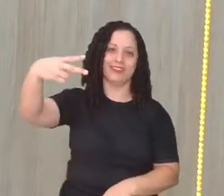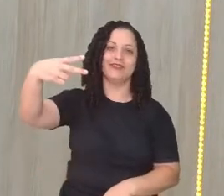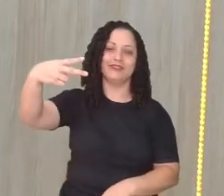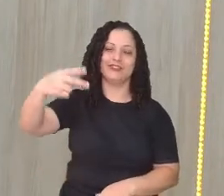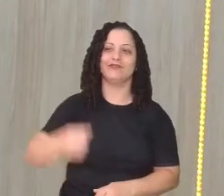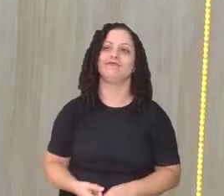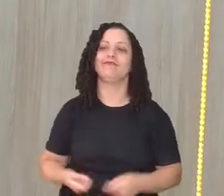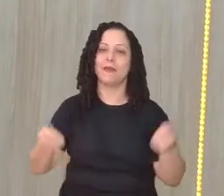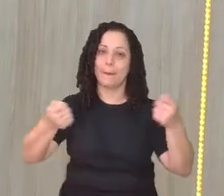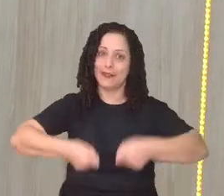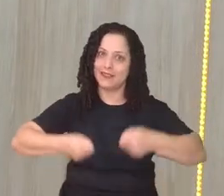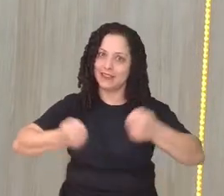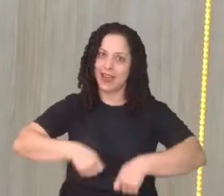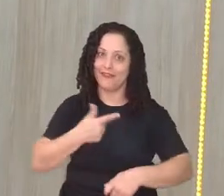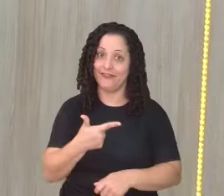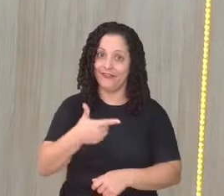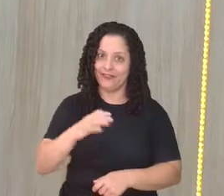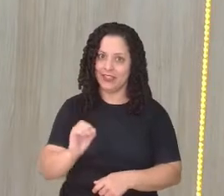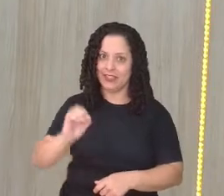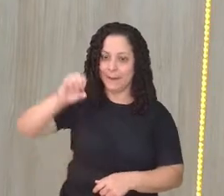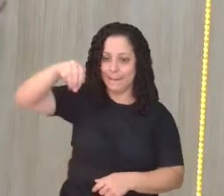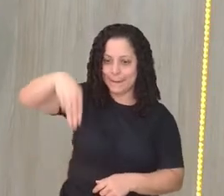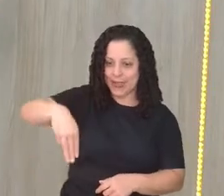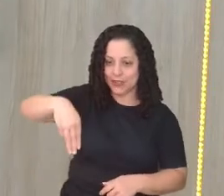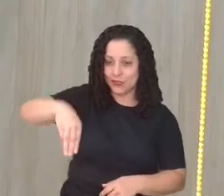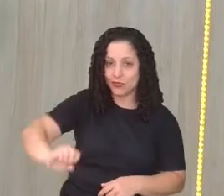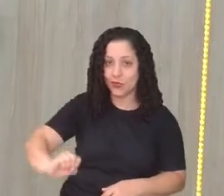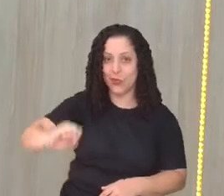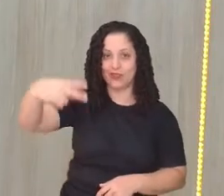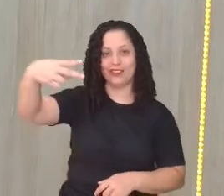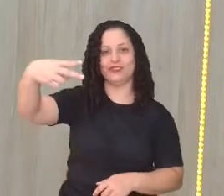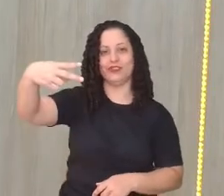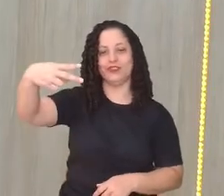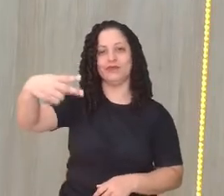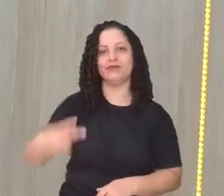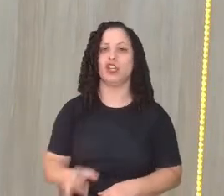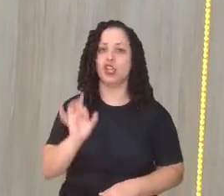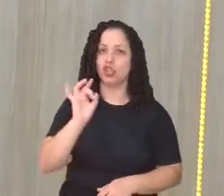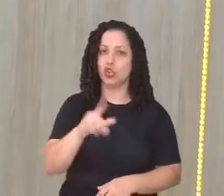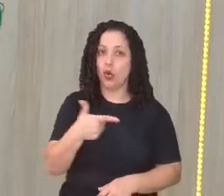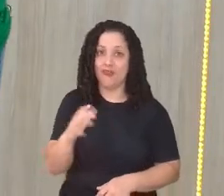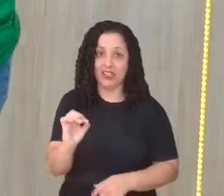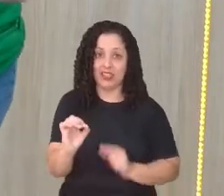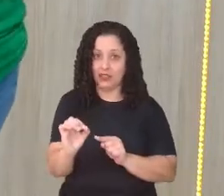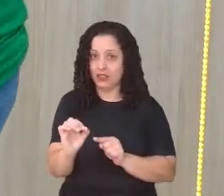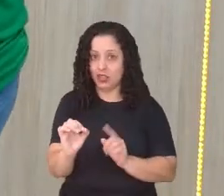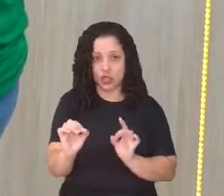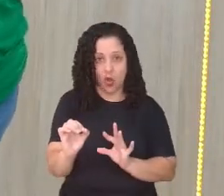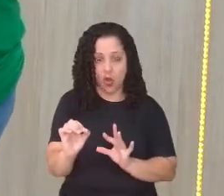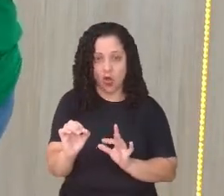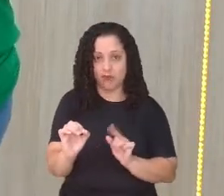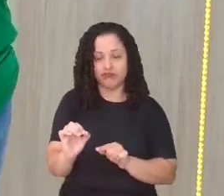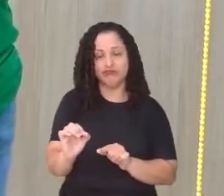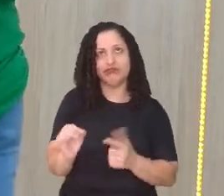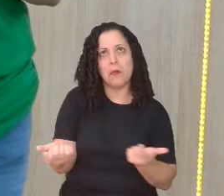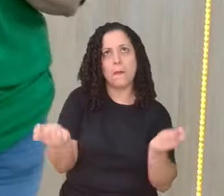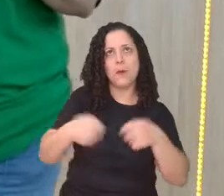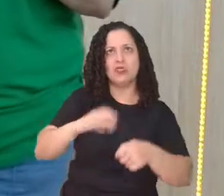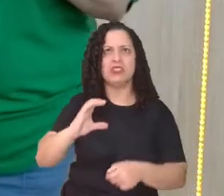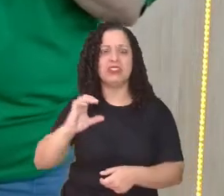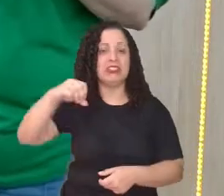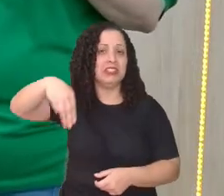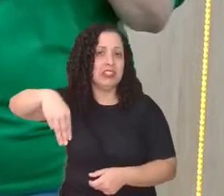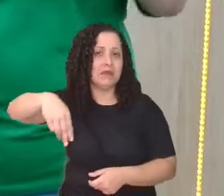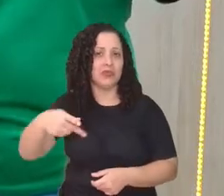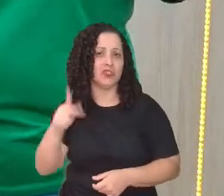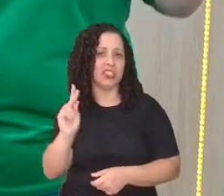que escrever 20 metros quadrados. Porque se eu deixar só com 20, poderia ser centímetro quadrado,